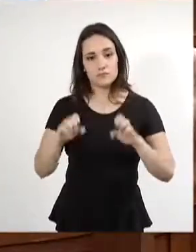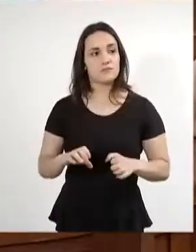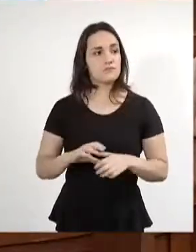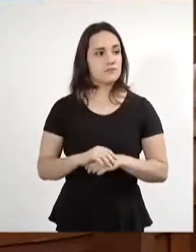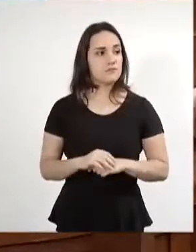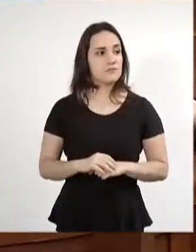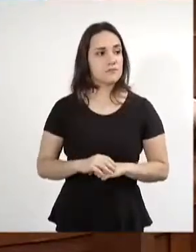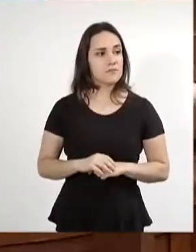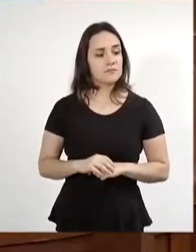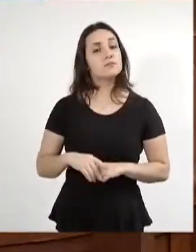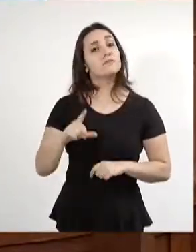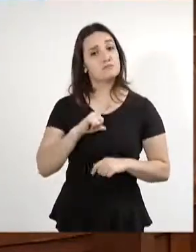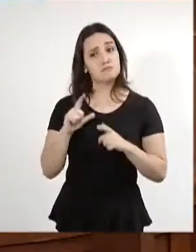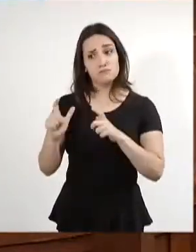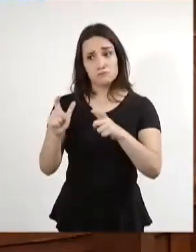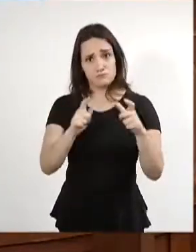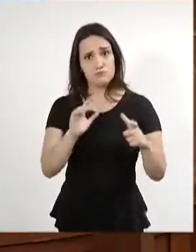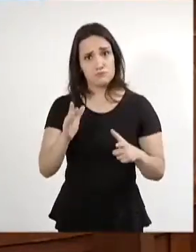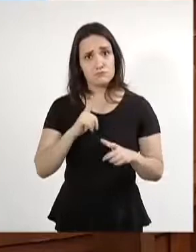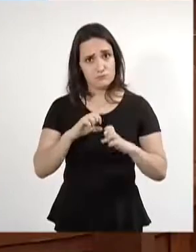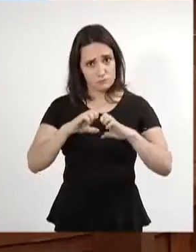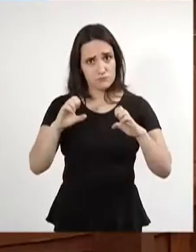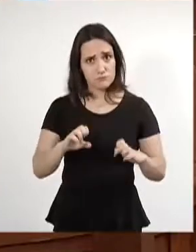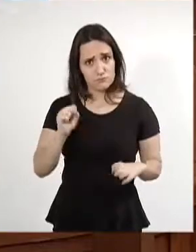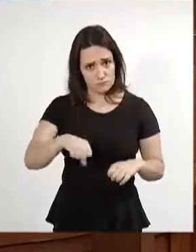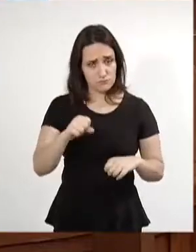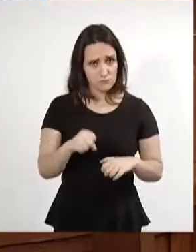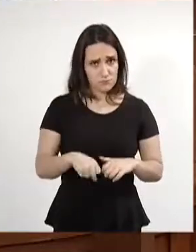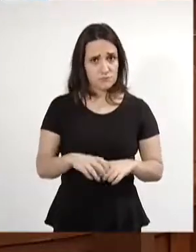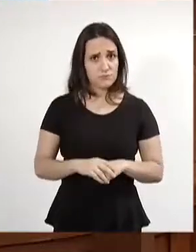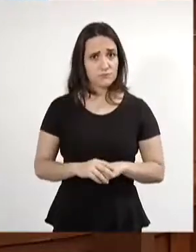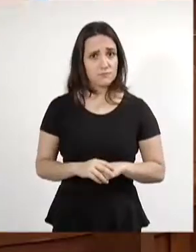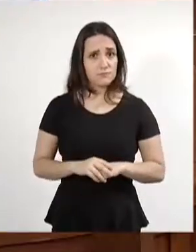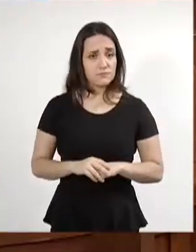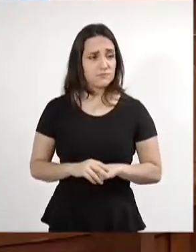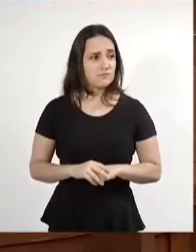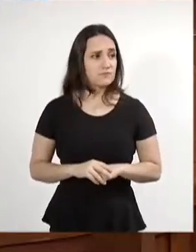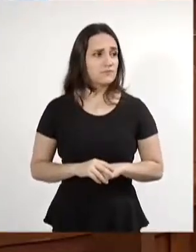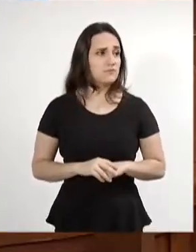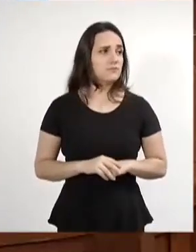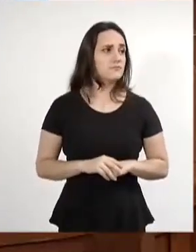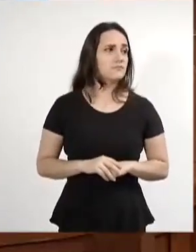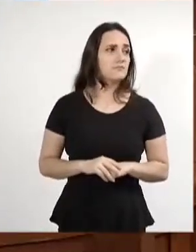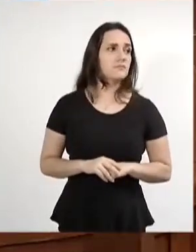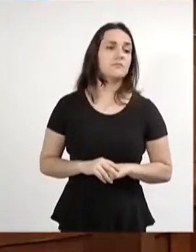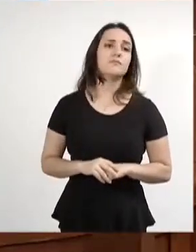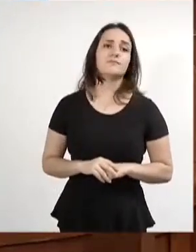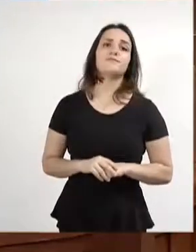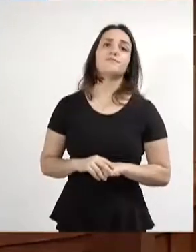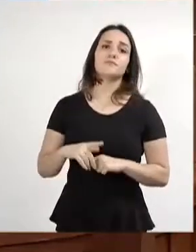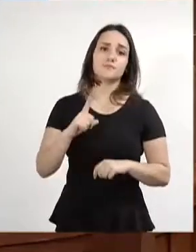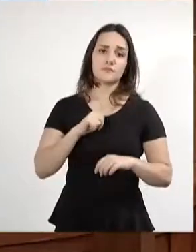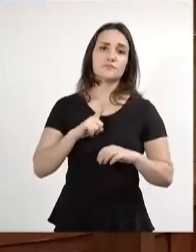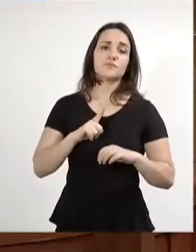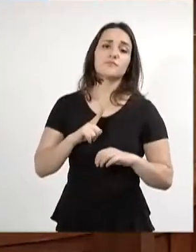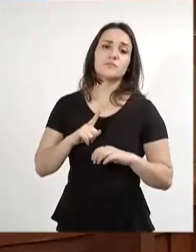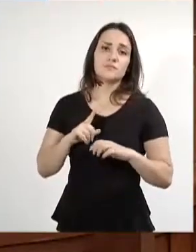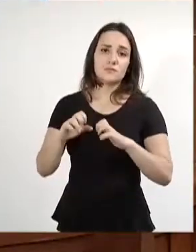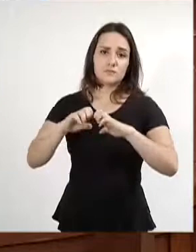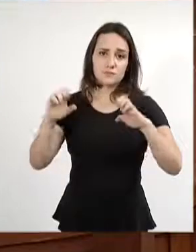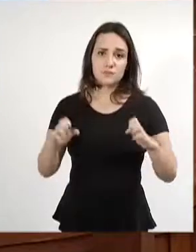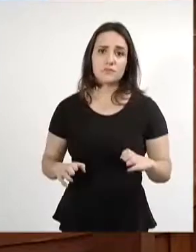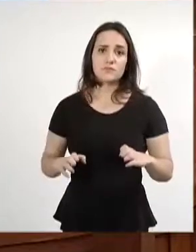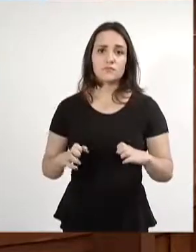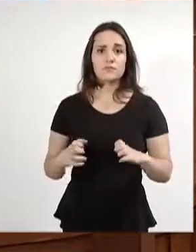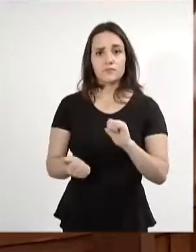São conviveres que têm estrutura de jogos, estrutura